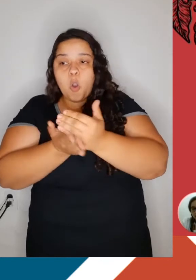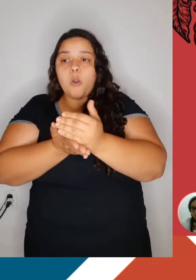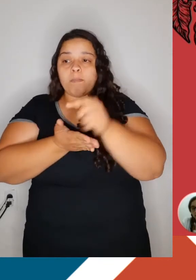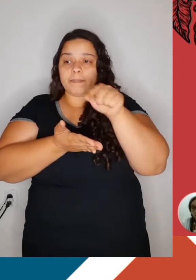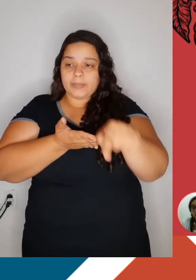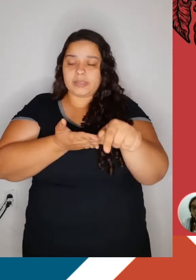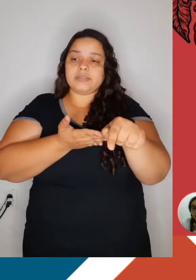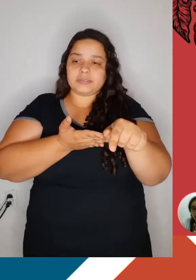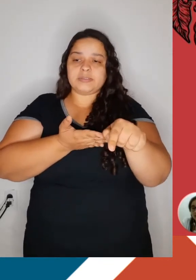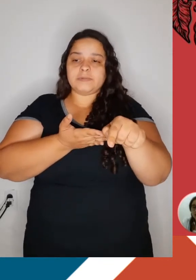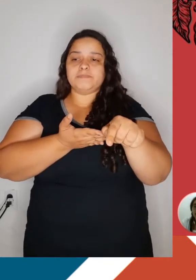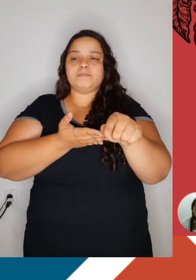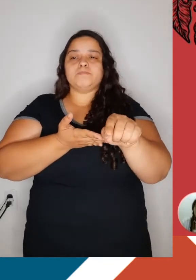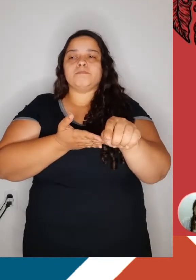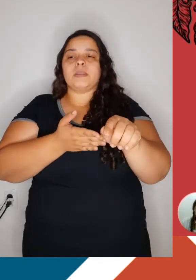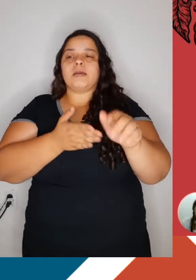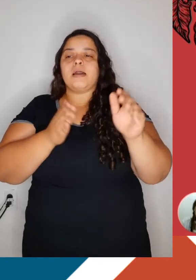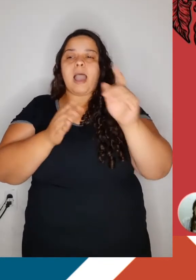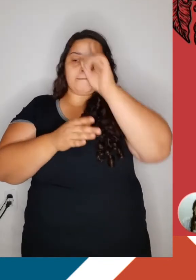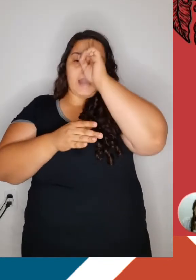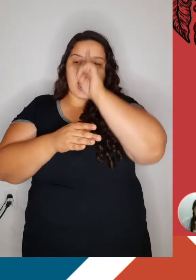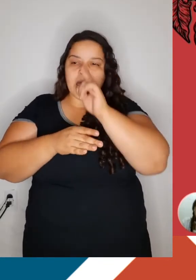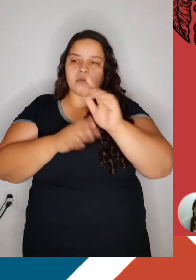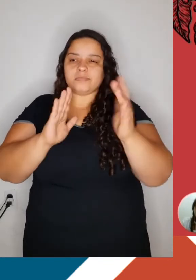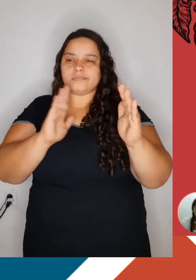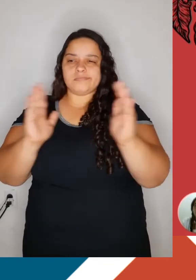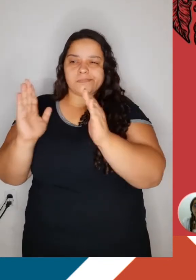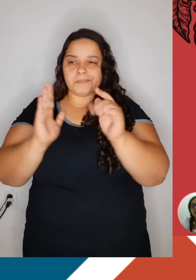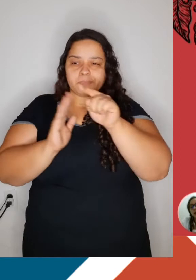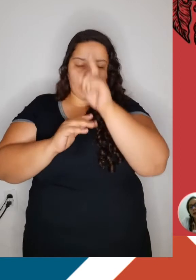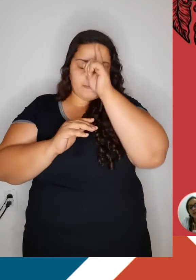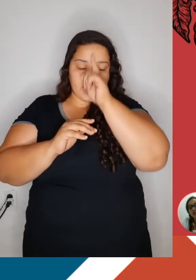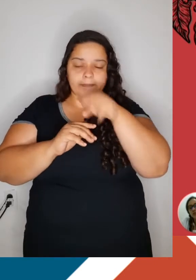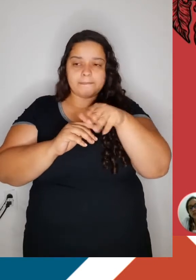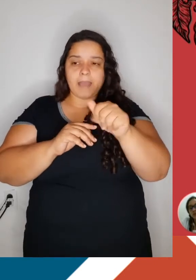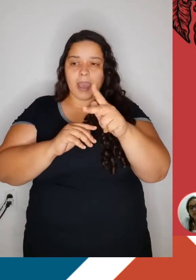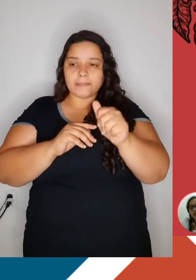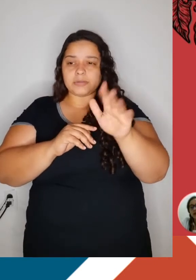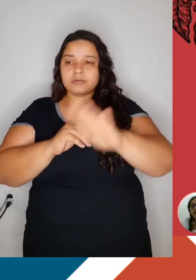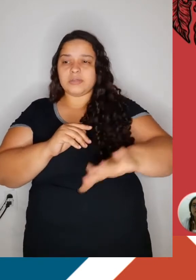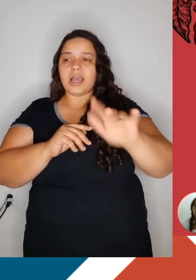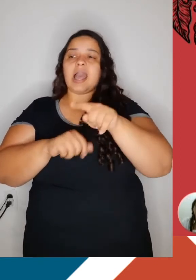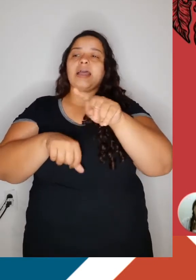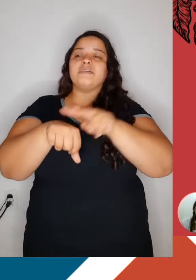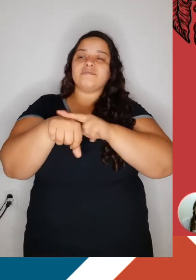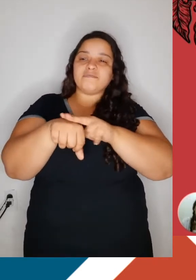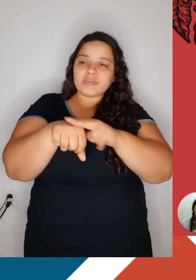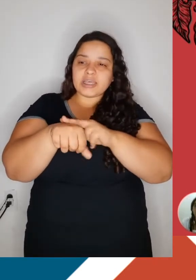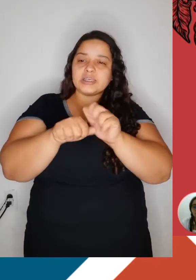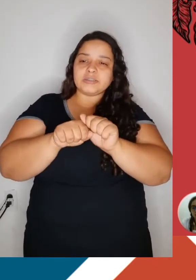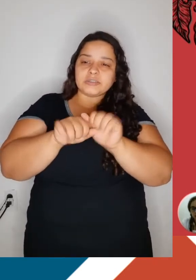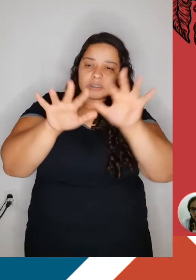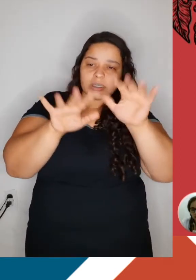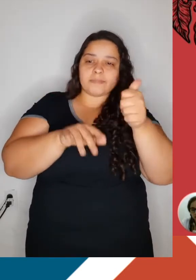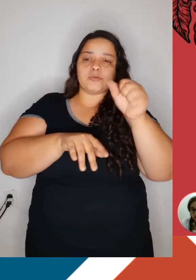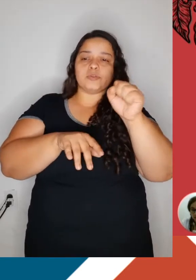se iniciar no território fluminense até 1840, aqui em amarelo, e a partir de 1840, na faixa verde,